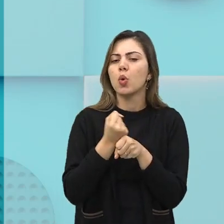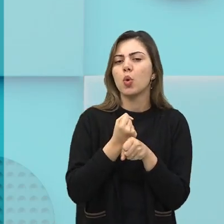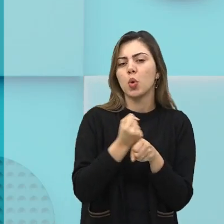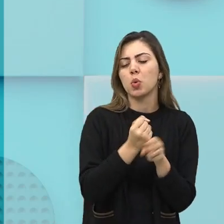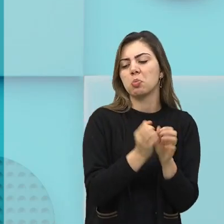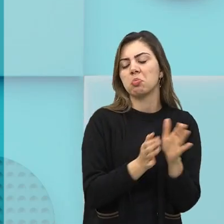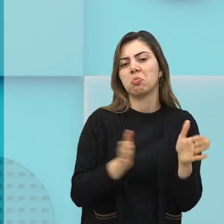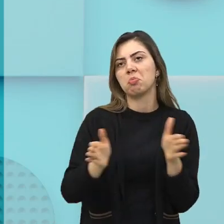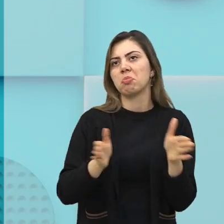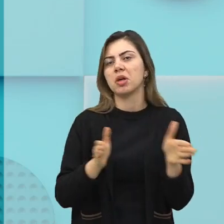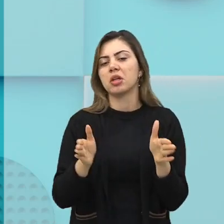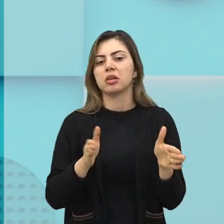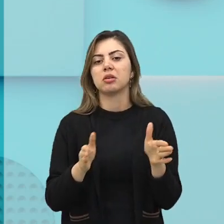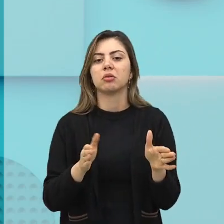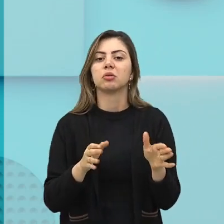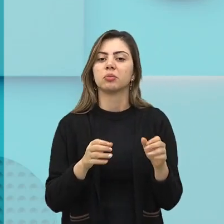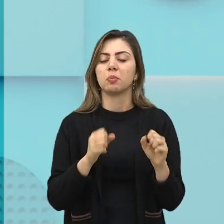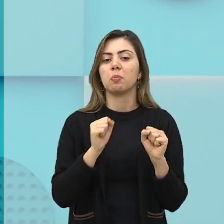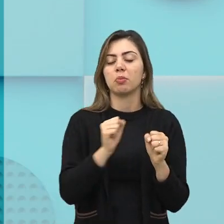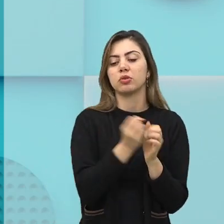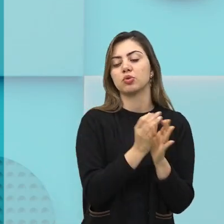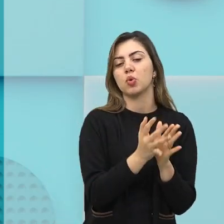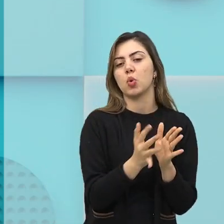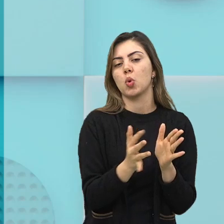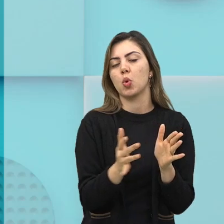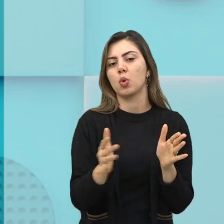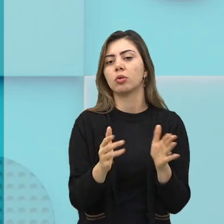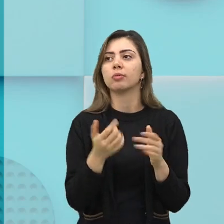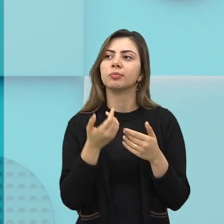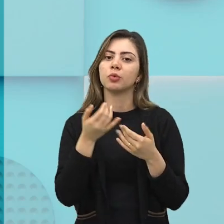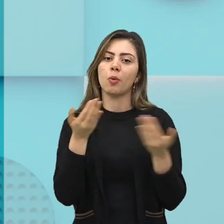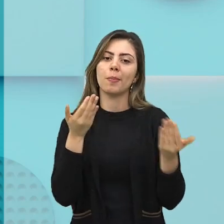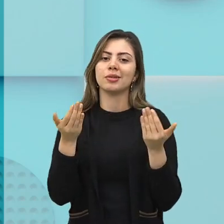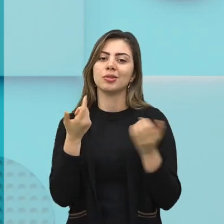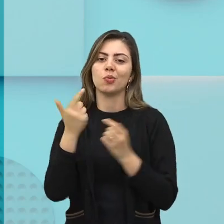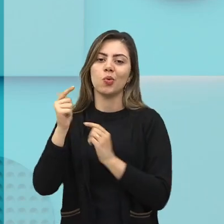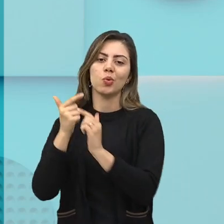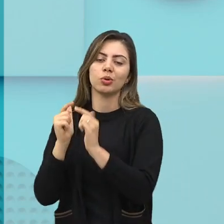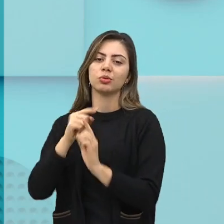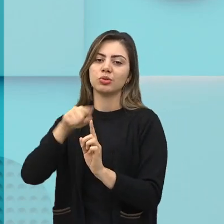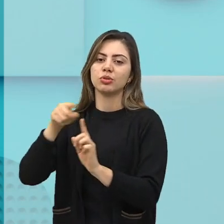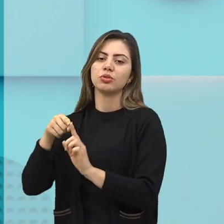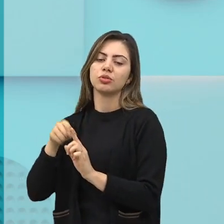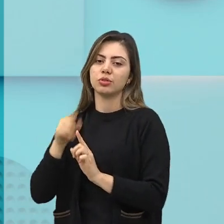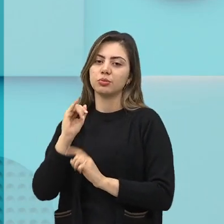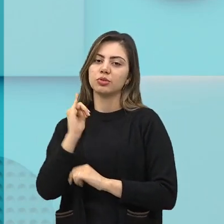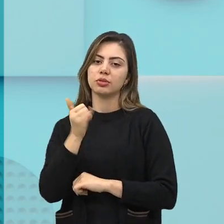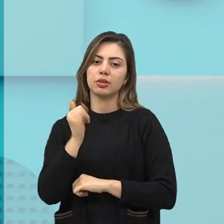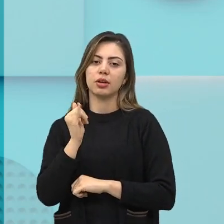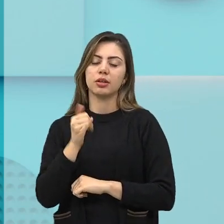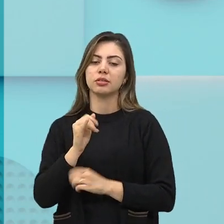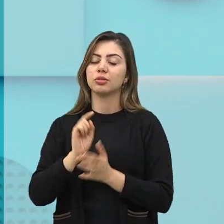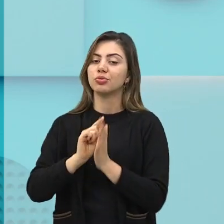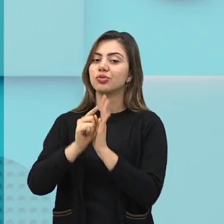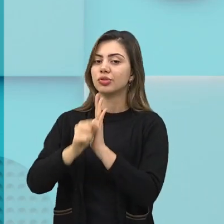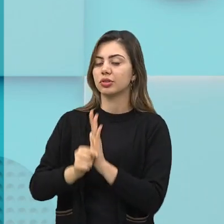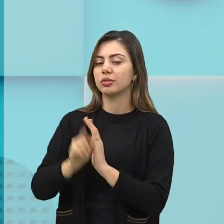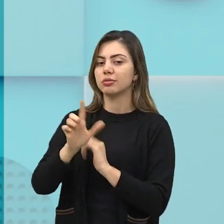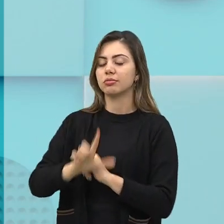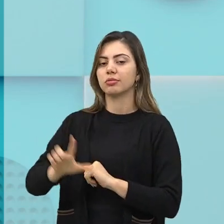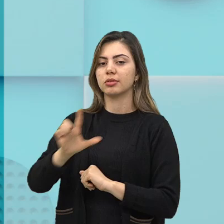de tempo, que pode ser bem maior do que outros tipos de narrativas, de outros tipos de gêneros